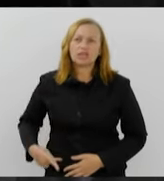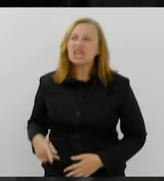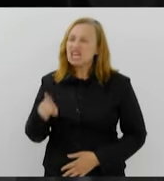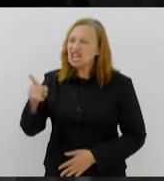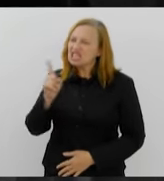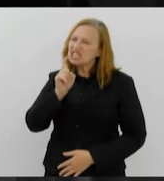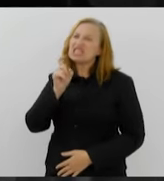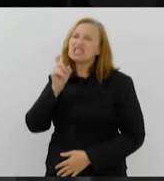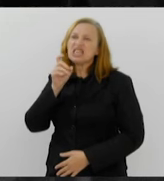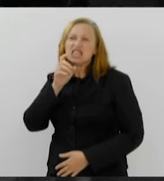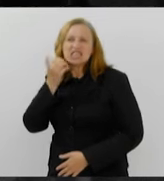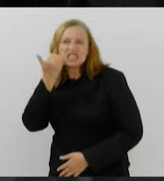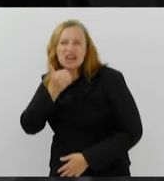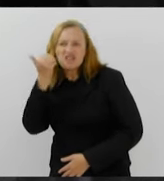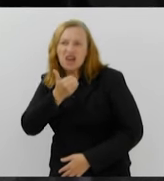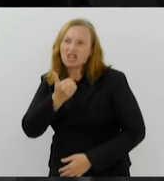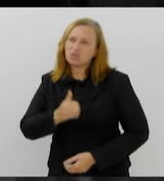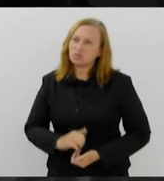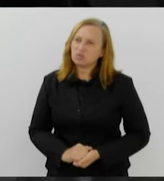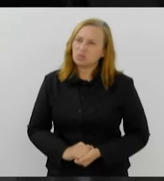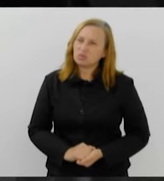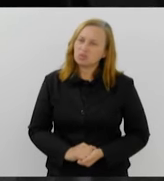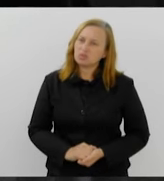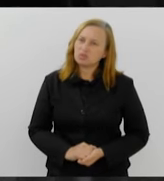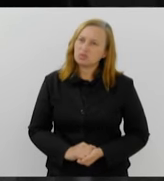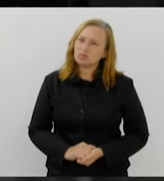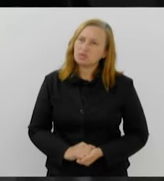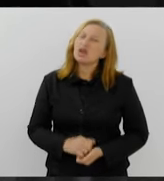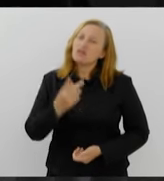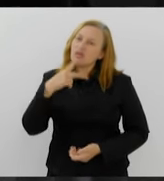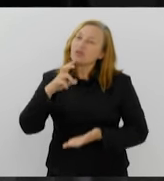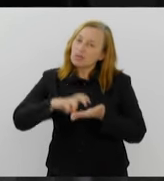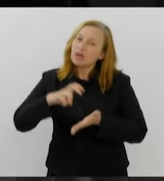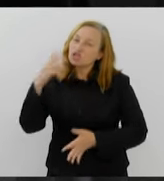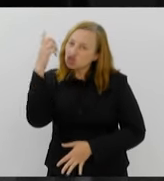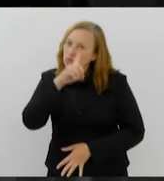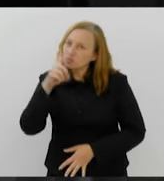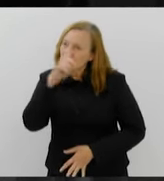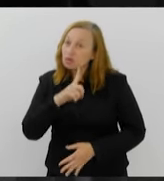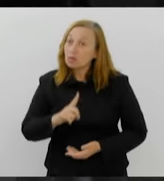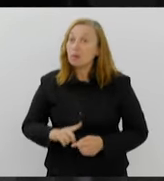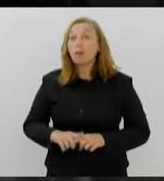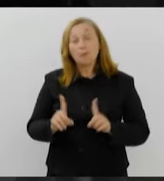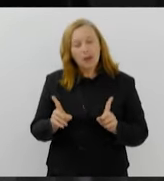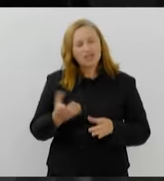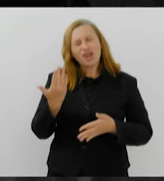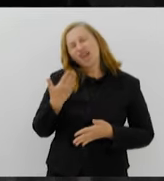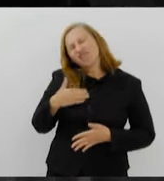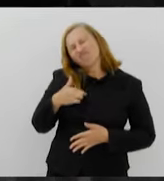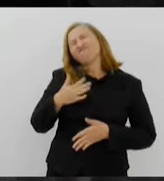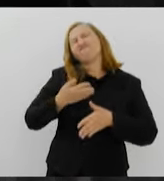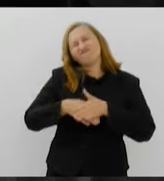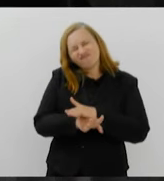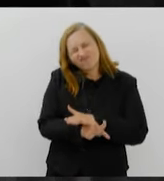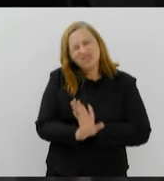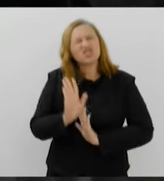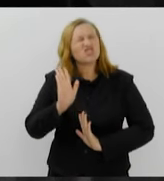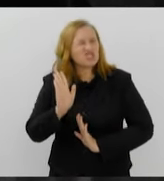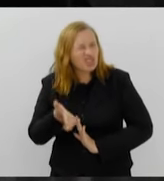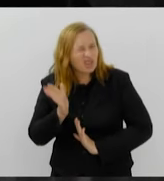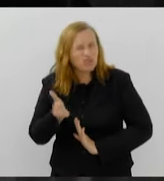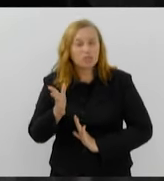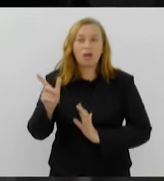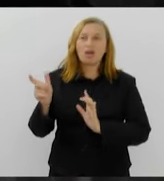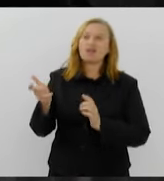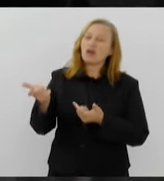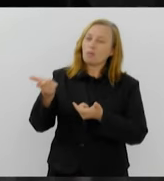Canalha proferiu naquela manhã de domingo mas eu já tô acostumado aos insultos